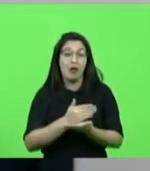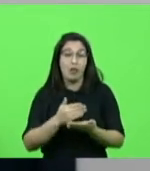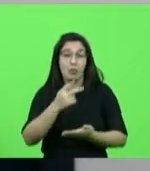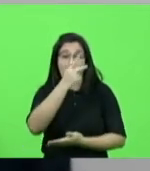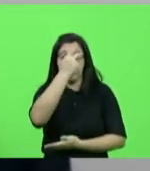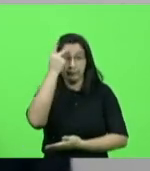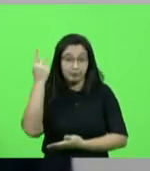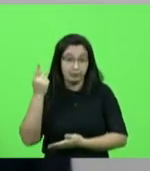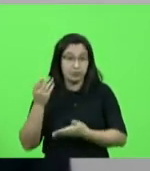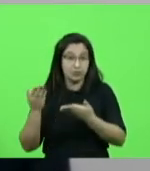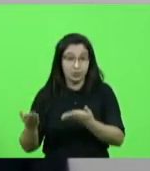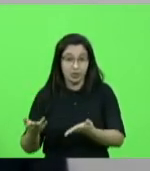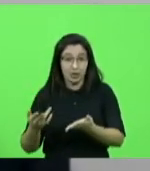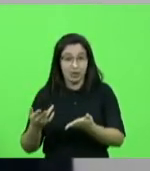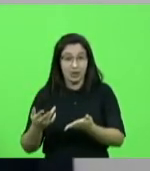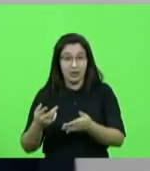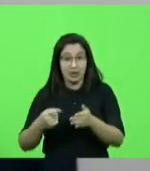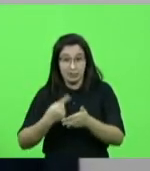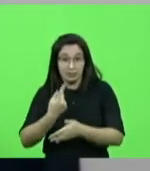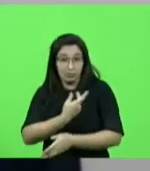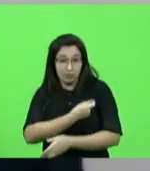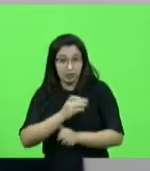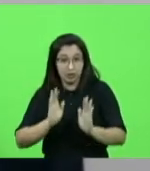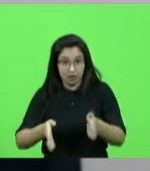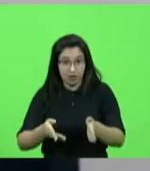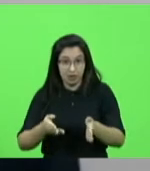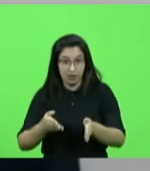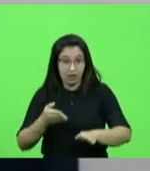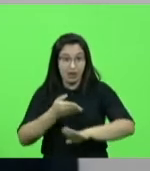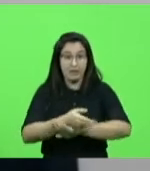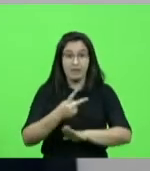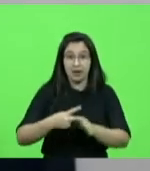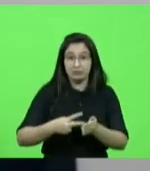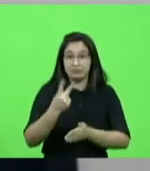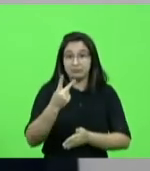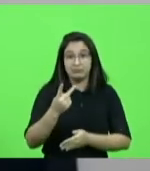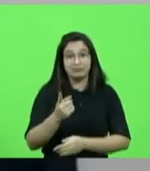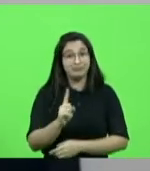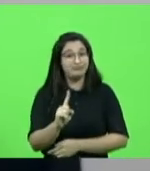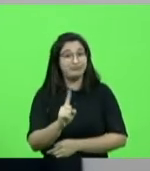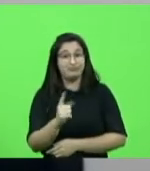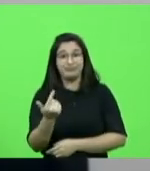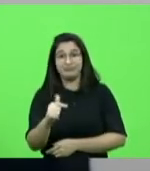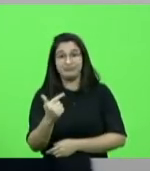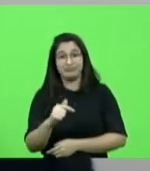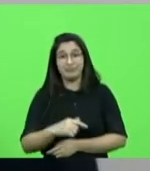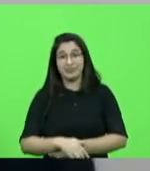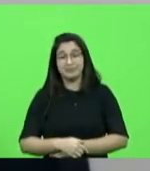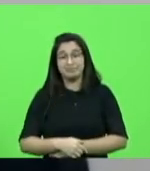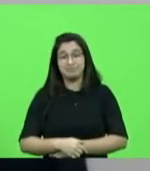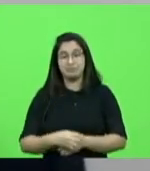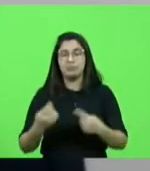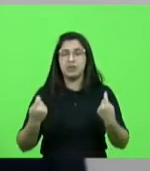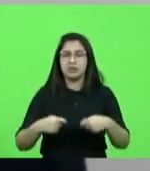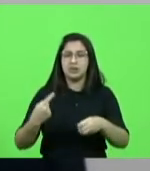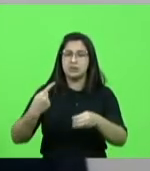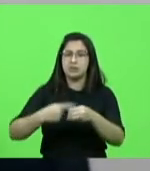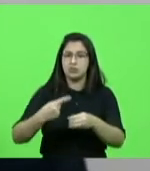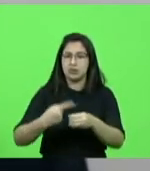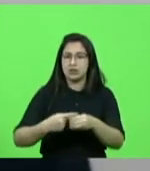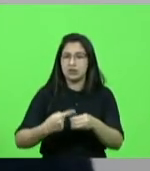para a questão da segunda dose. É preciso, portanto, que os municípios intensifiquem esta